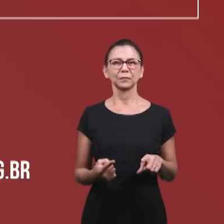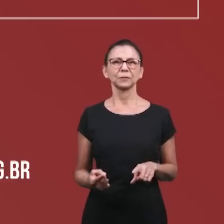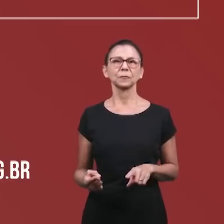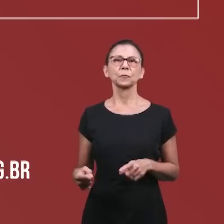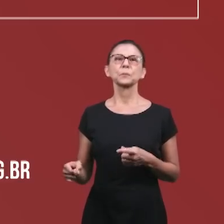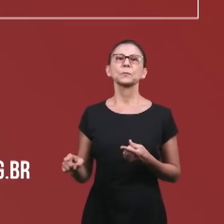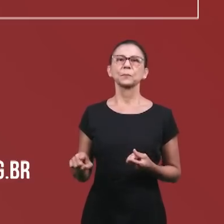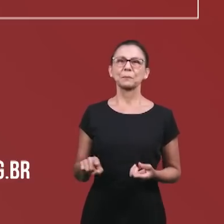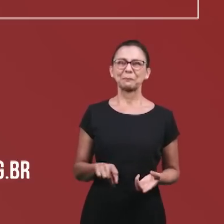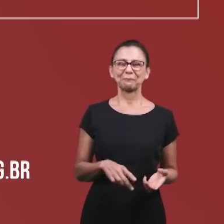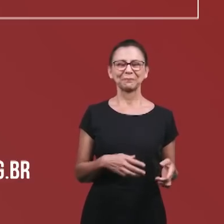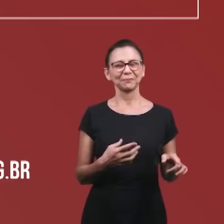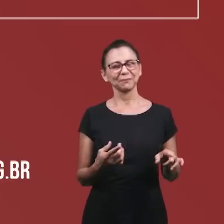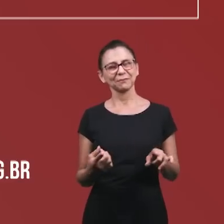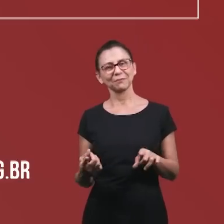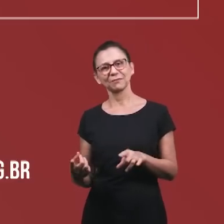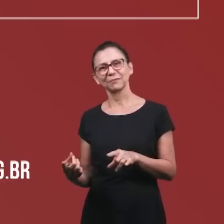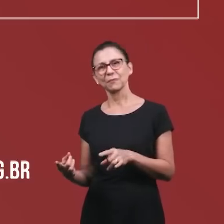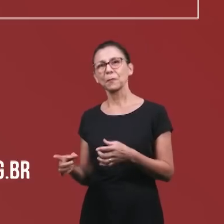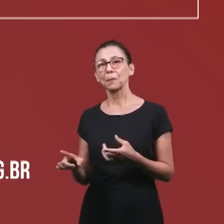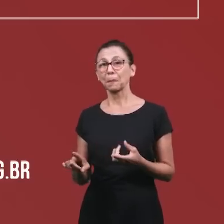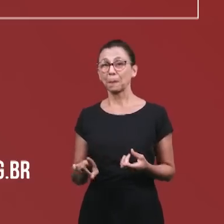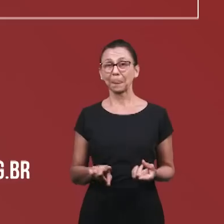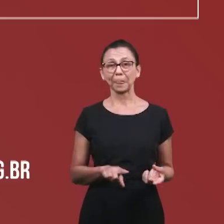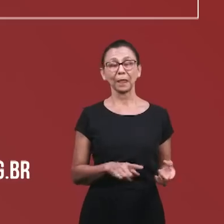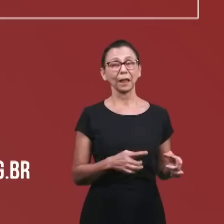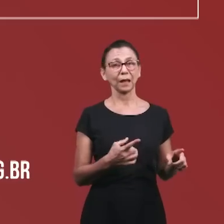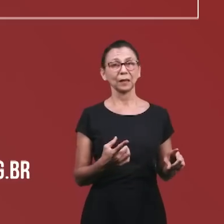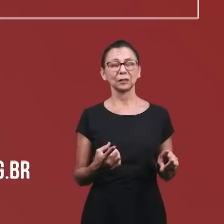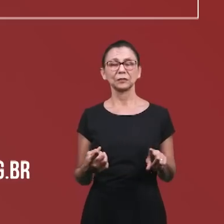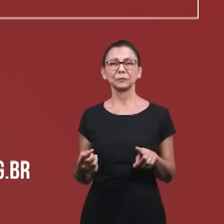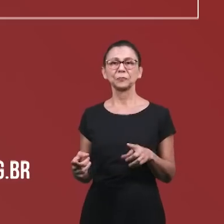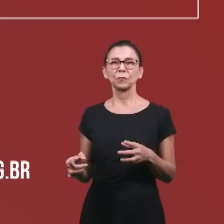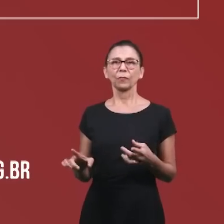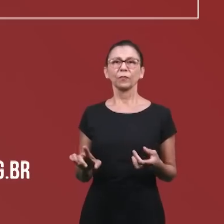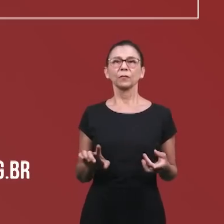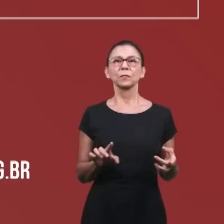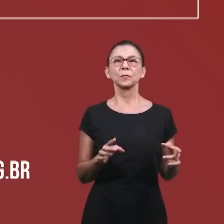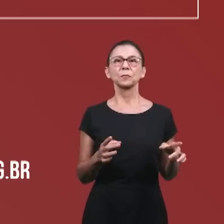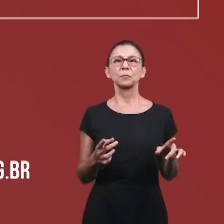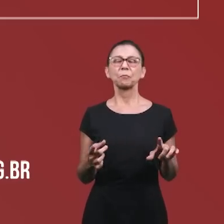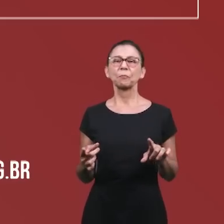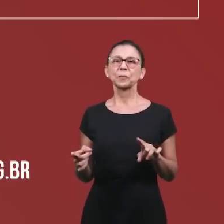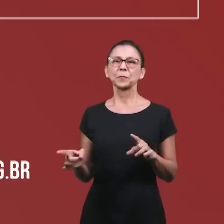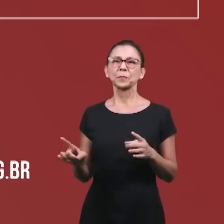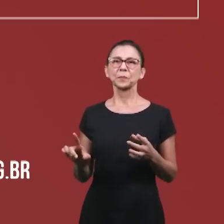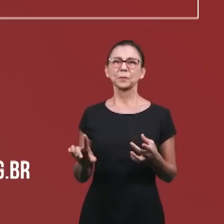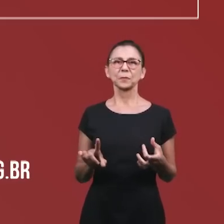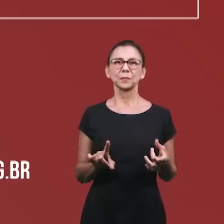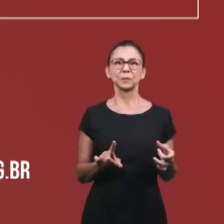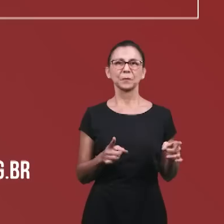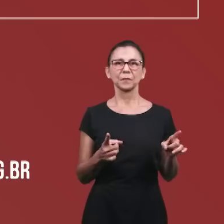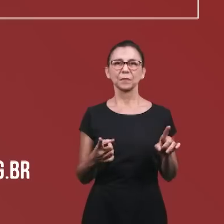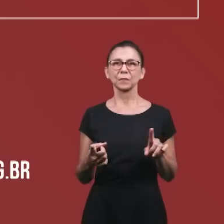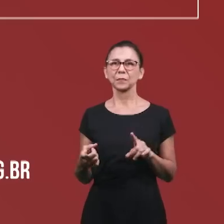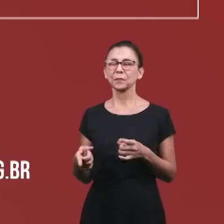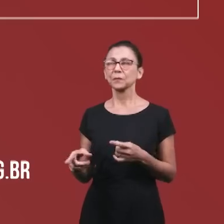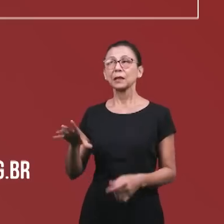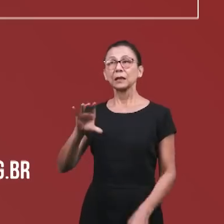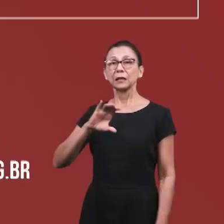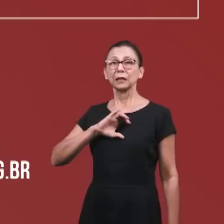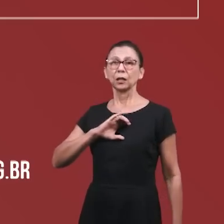A paz do Senhor Jesus. Dentro de 5 minutos, daremos início a um culto da Igreja Cristã Maranata, transmitido